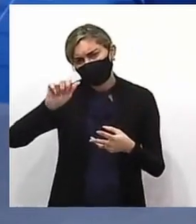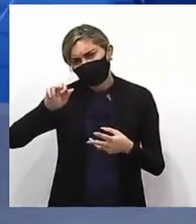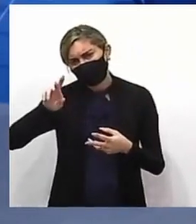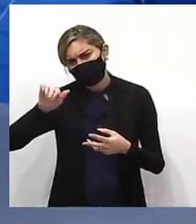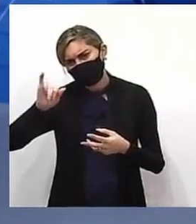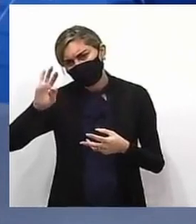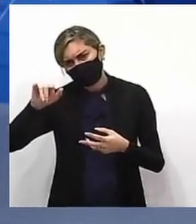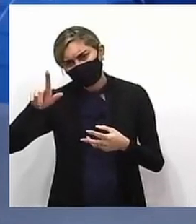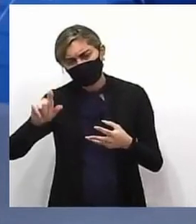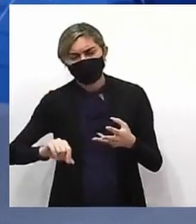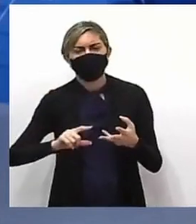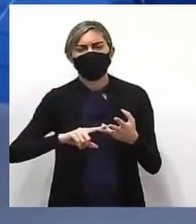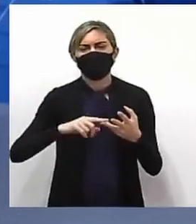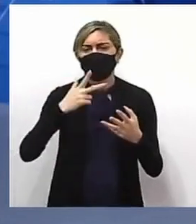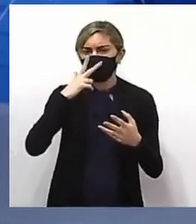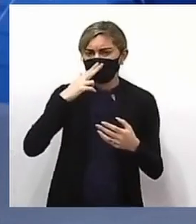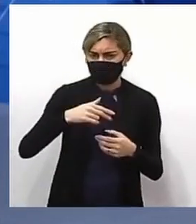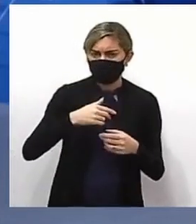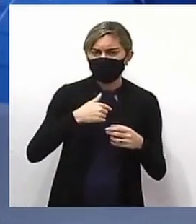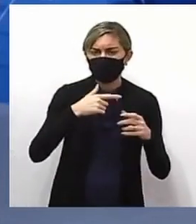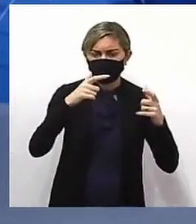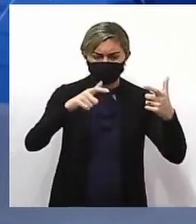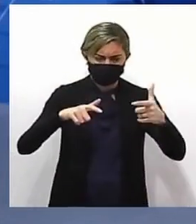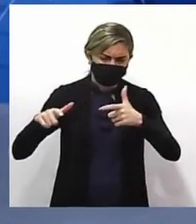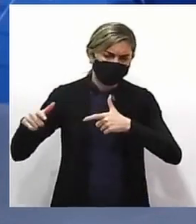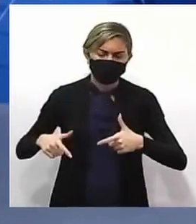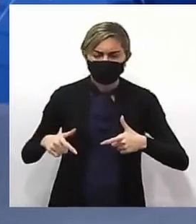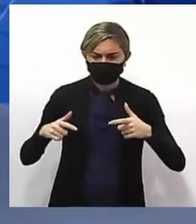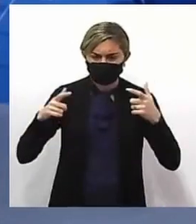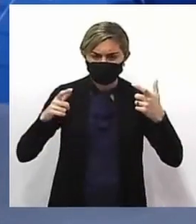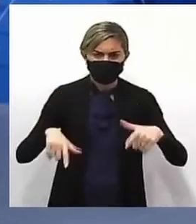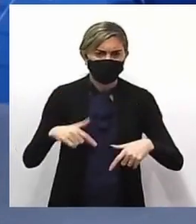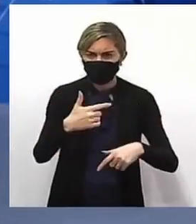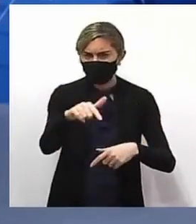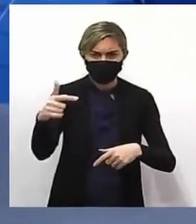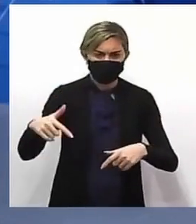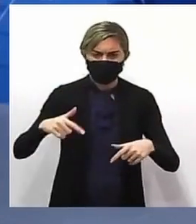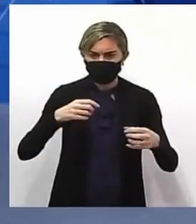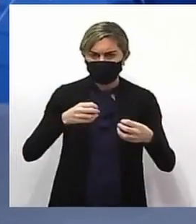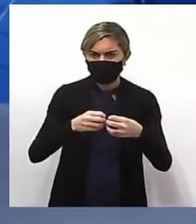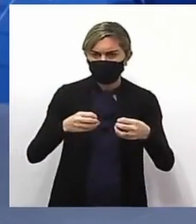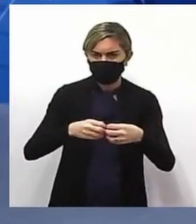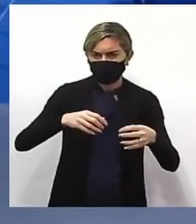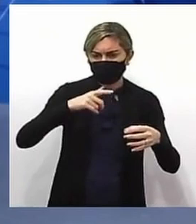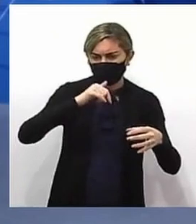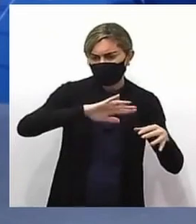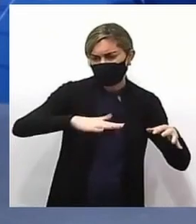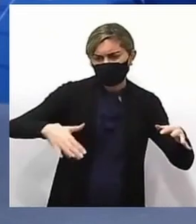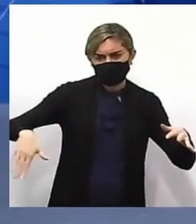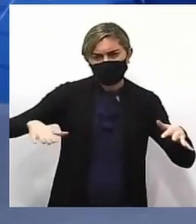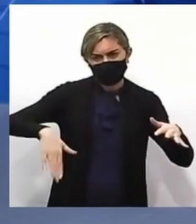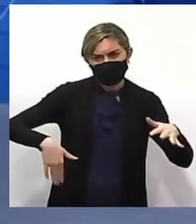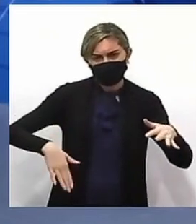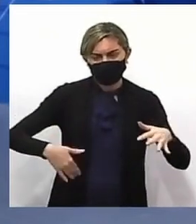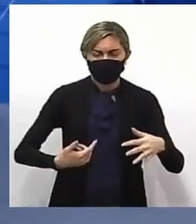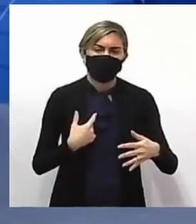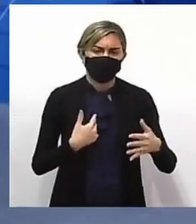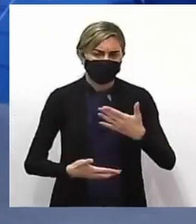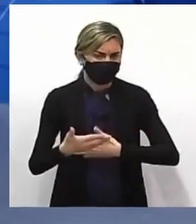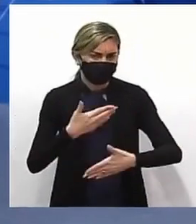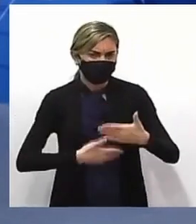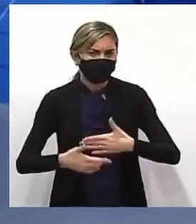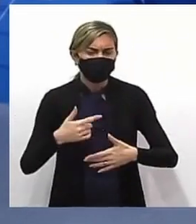Mesmo sendo exibido em lugares onde não existe essa proximidade da relação com a água, eu